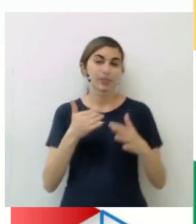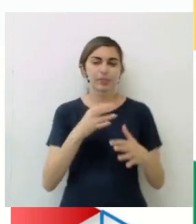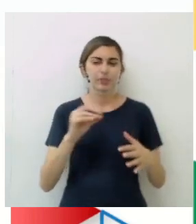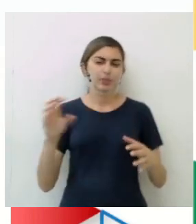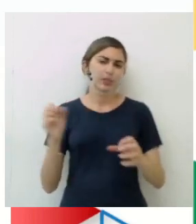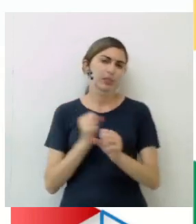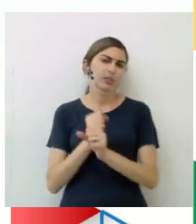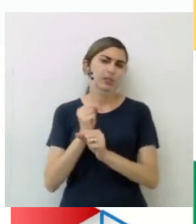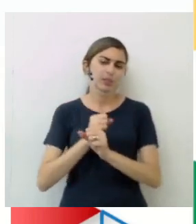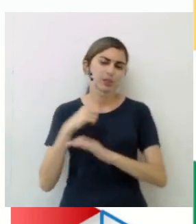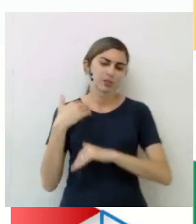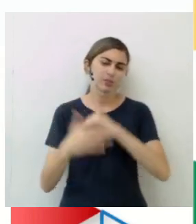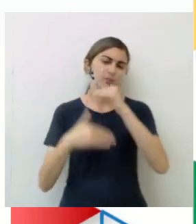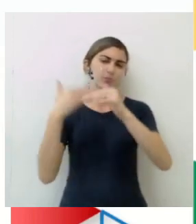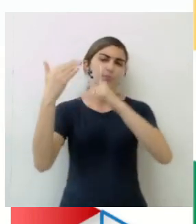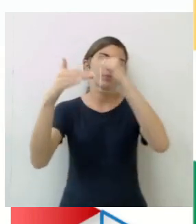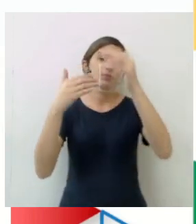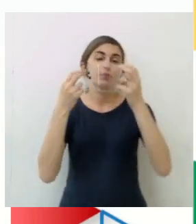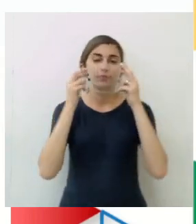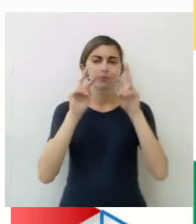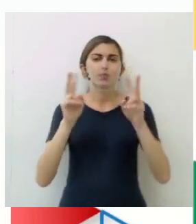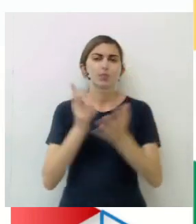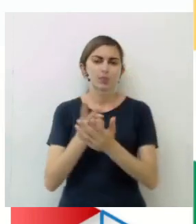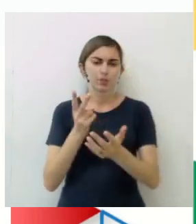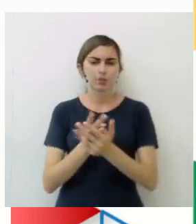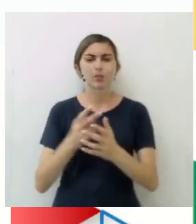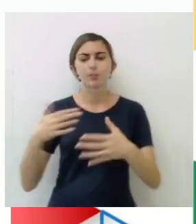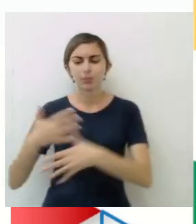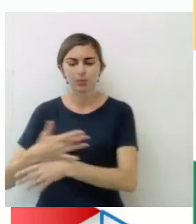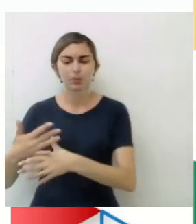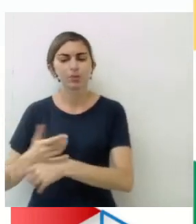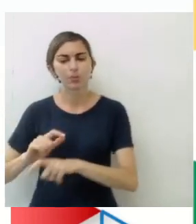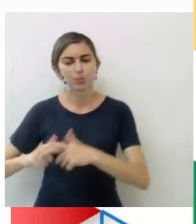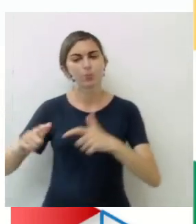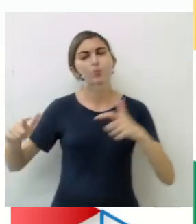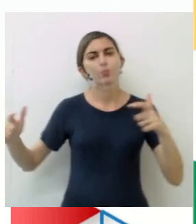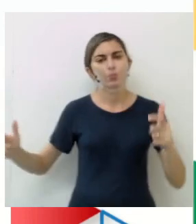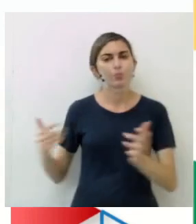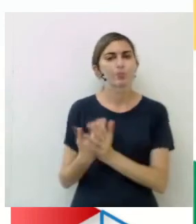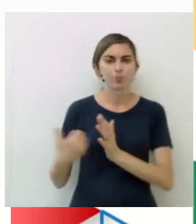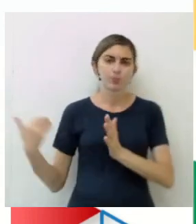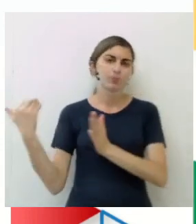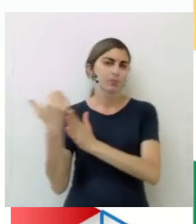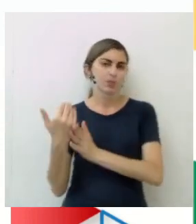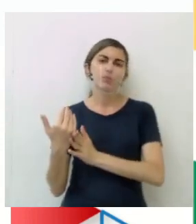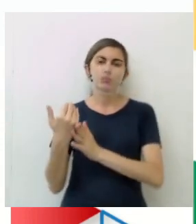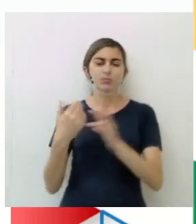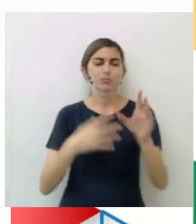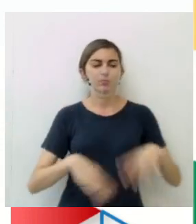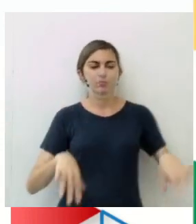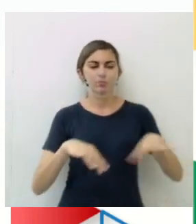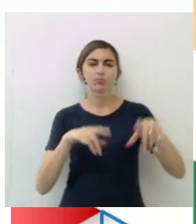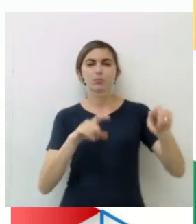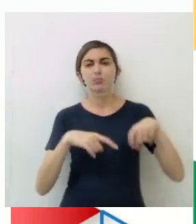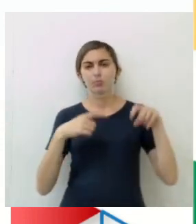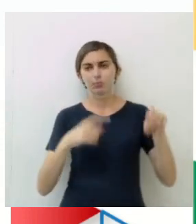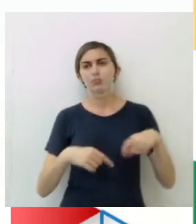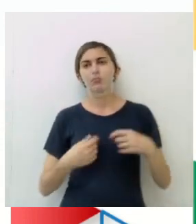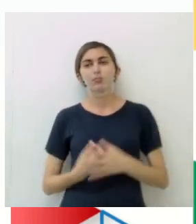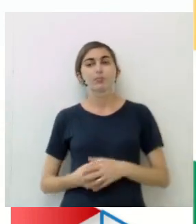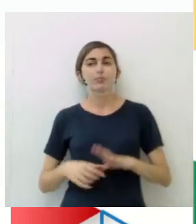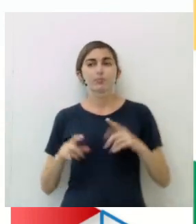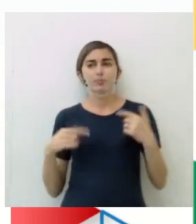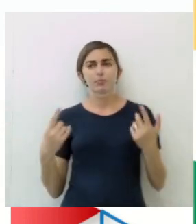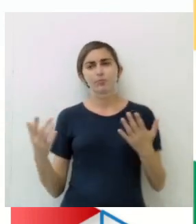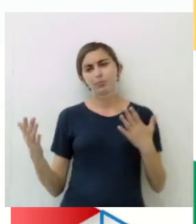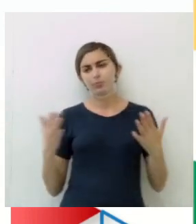aí de evolução, onde a gente vai ver que sempre as áreas urbanas eles vão estar sendo maiores do que as áreas rurais. E aí a